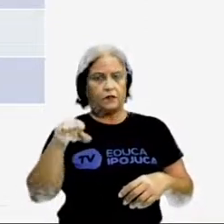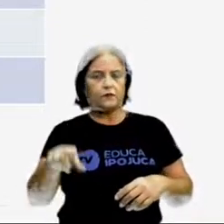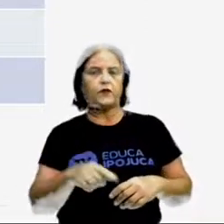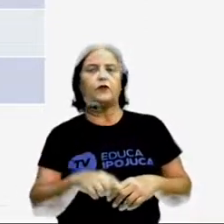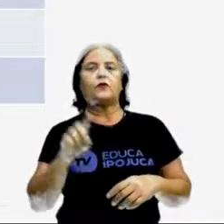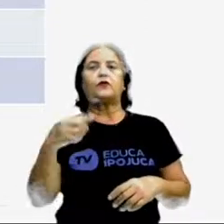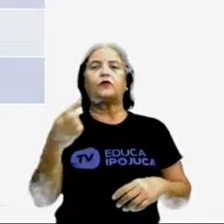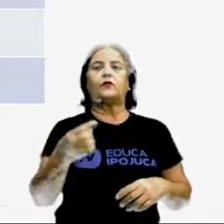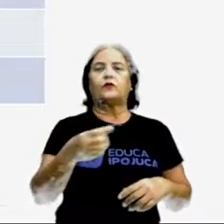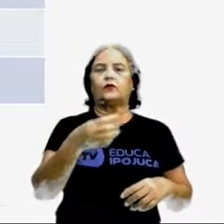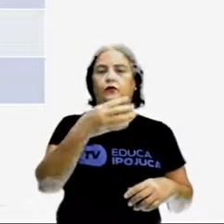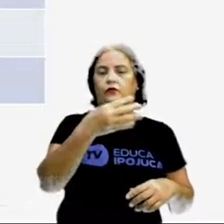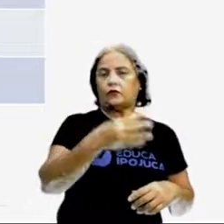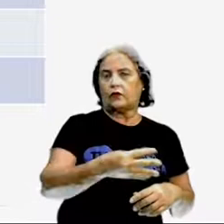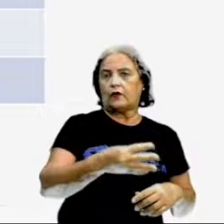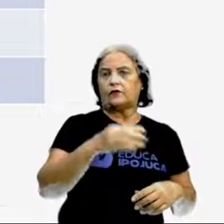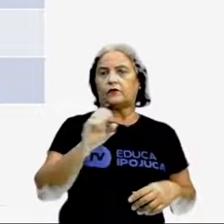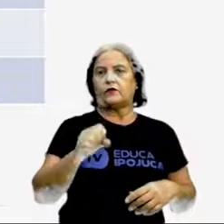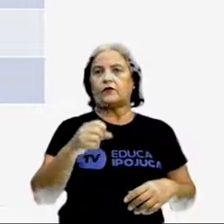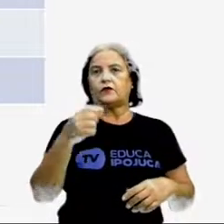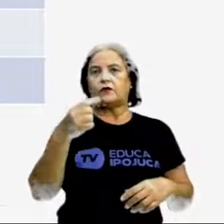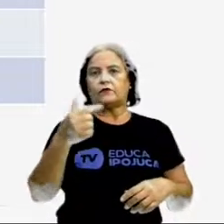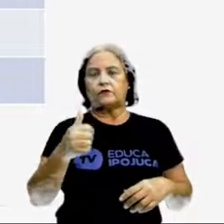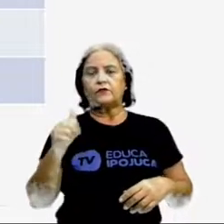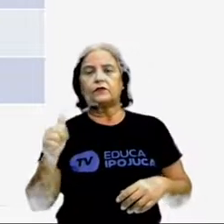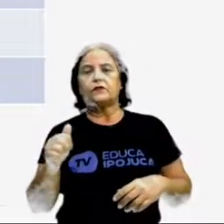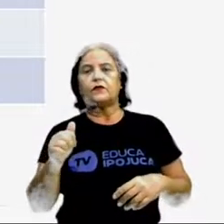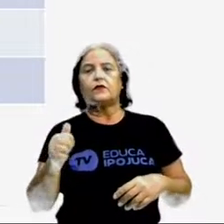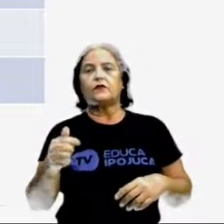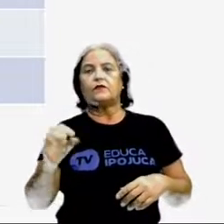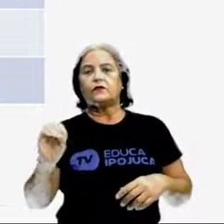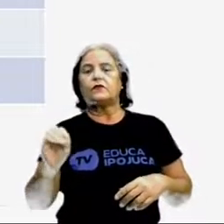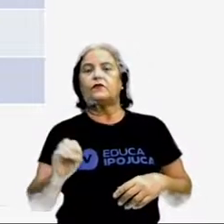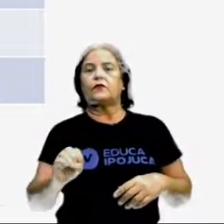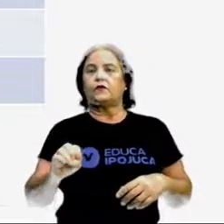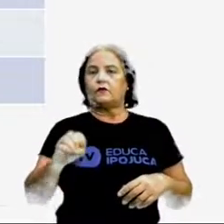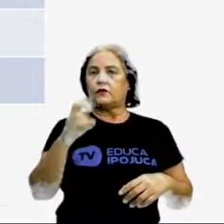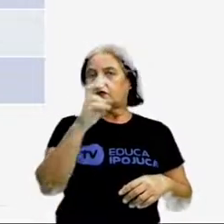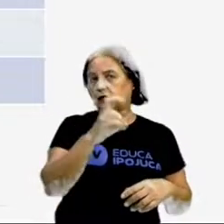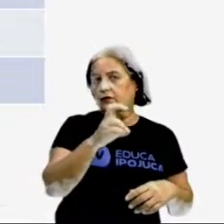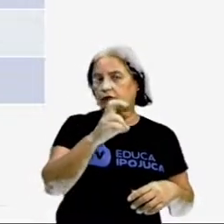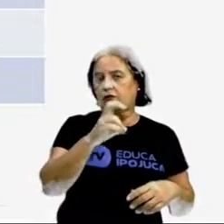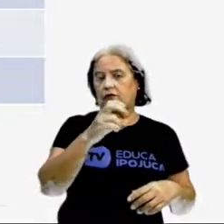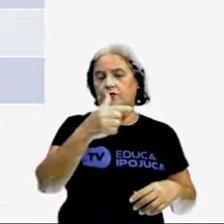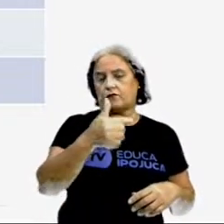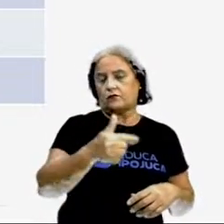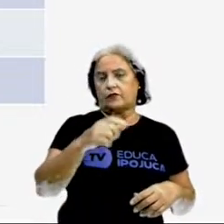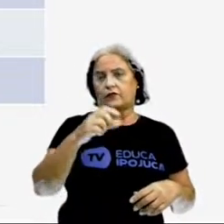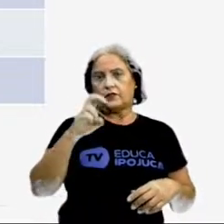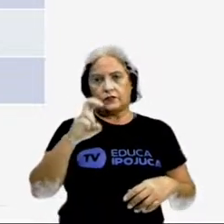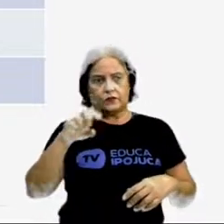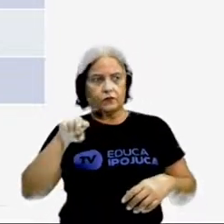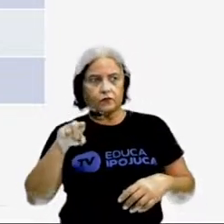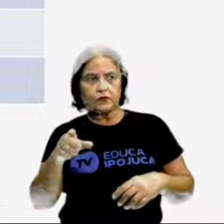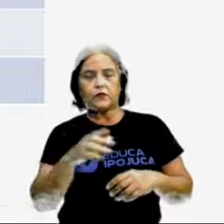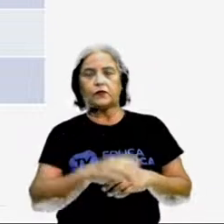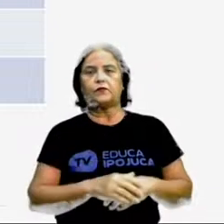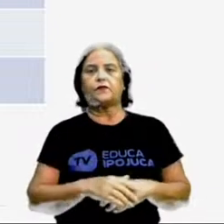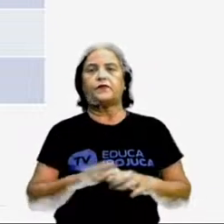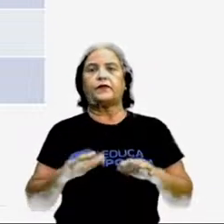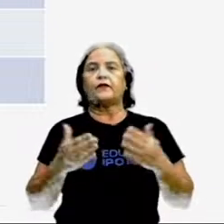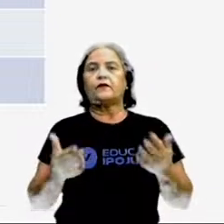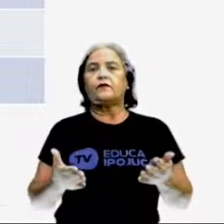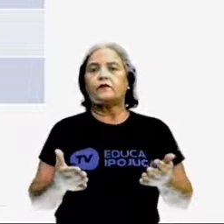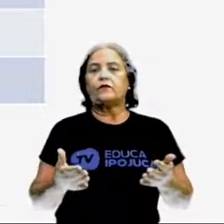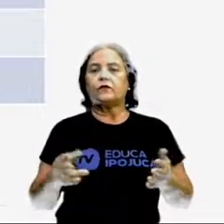dia, 25 mil. Olha aí o que aconteceu. Já deu para notar que, enquanto